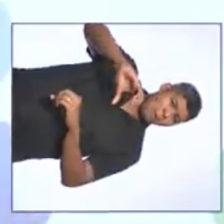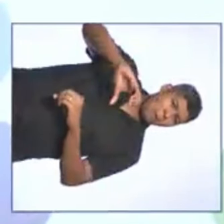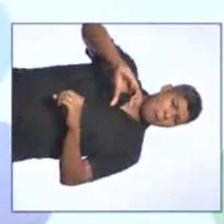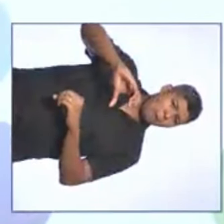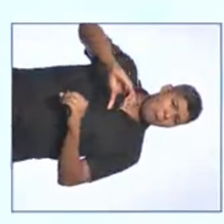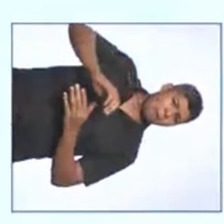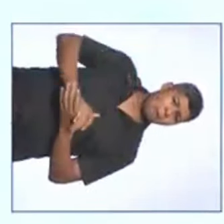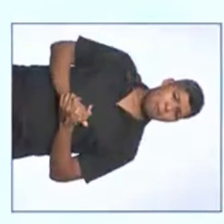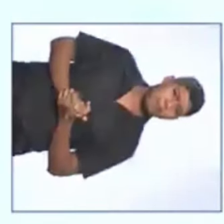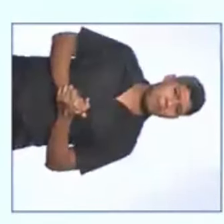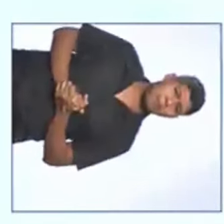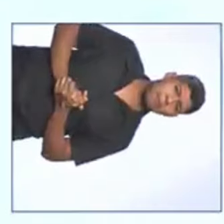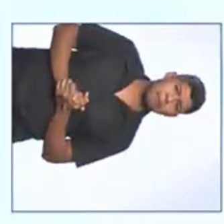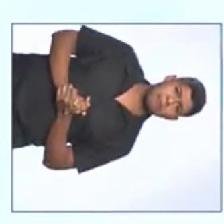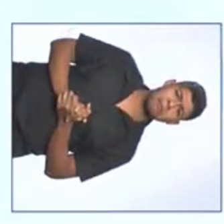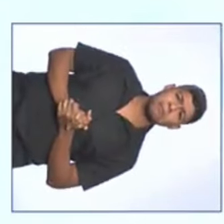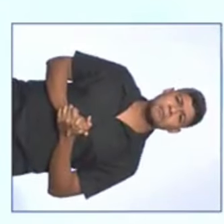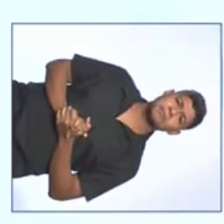Ok.